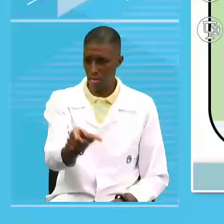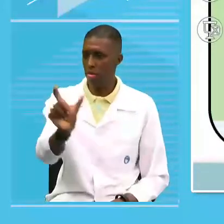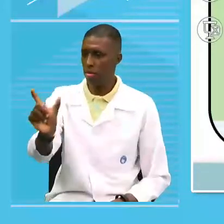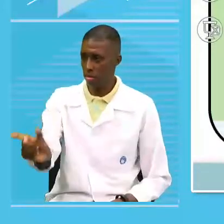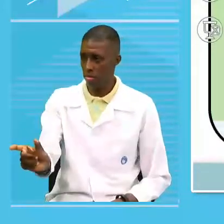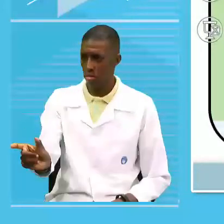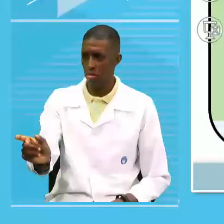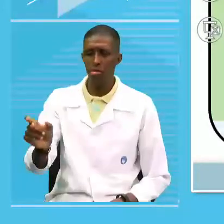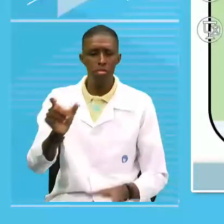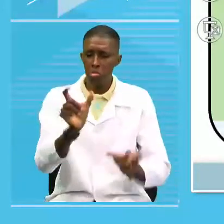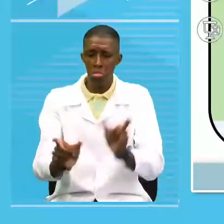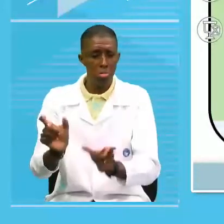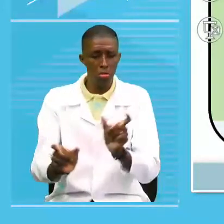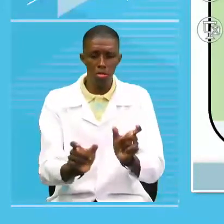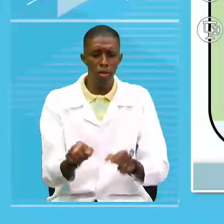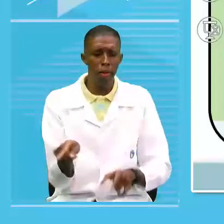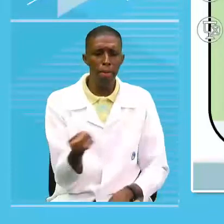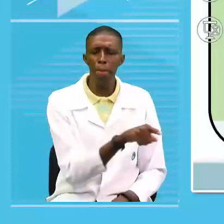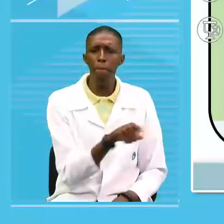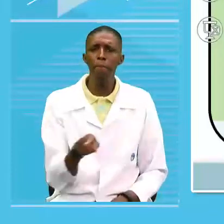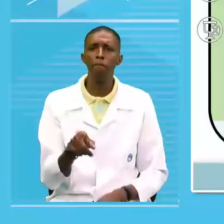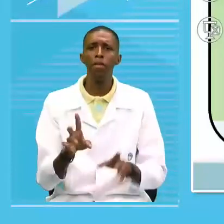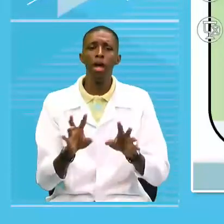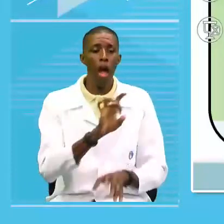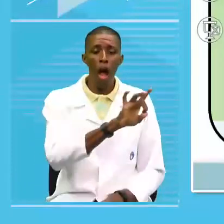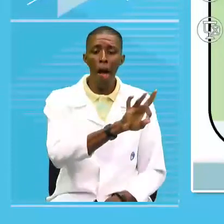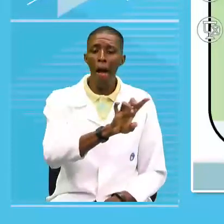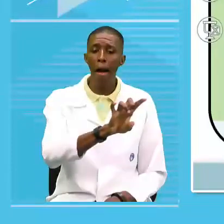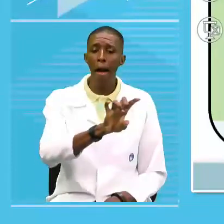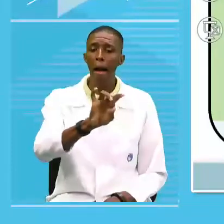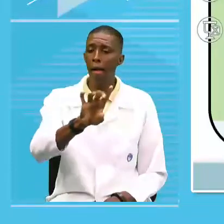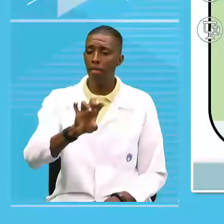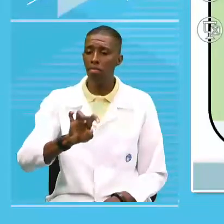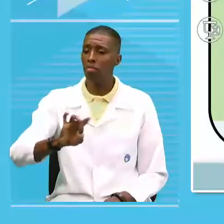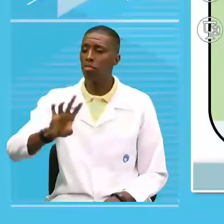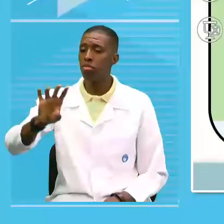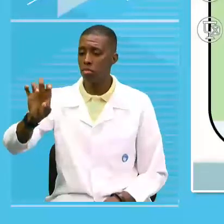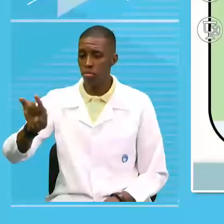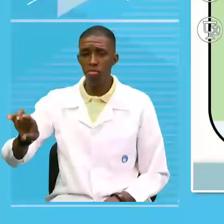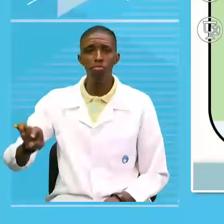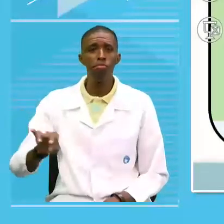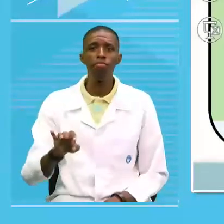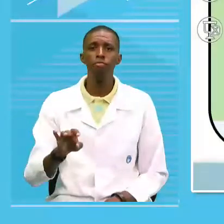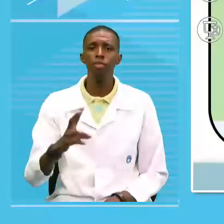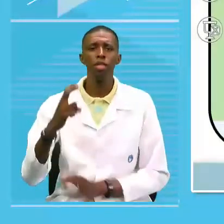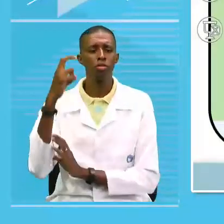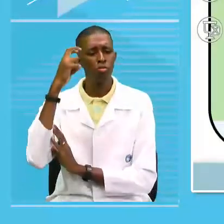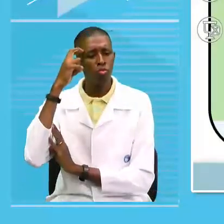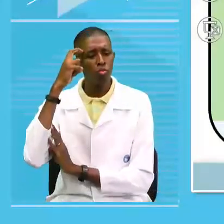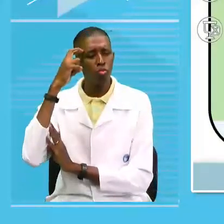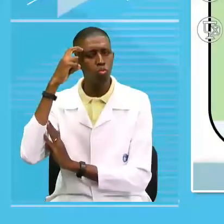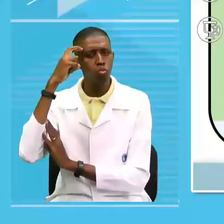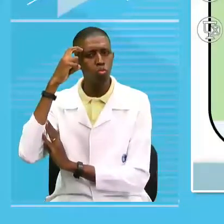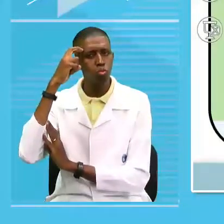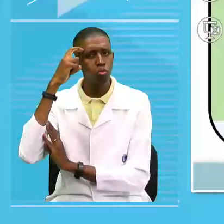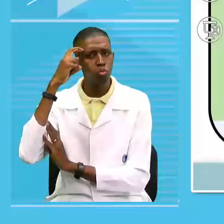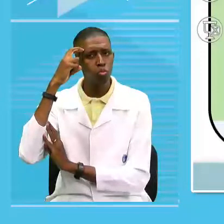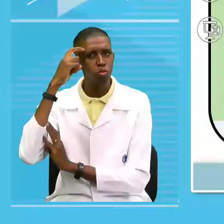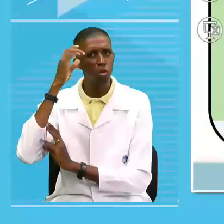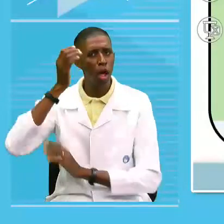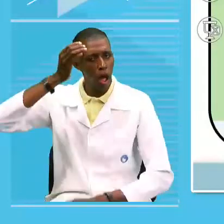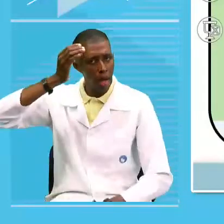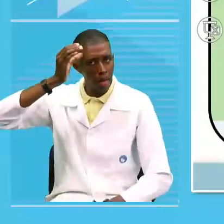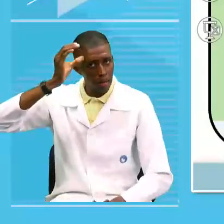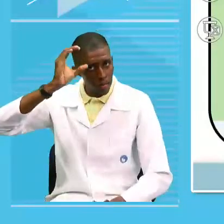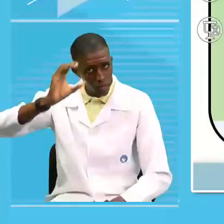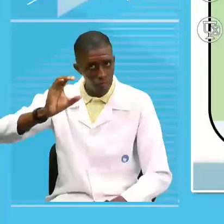é interessante que a gente consiga conviver com outras culturas com pensamentos né claro né desde que todo mundo